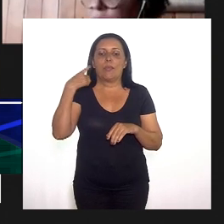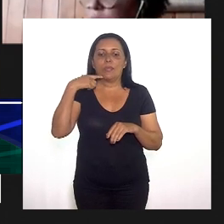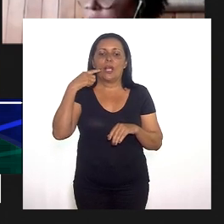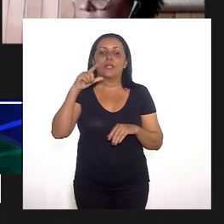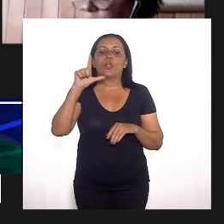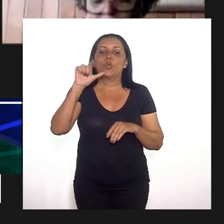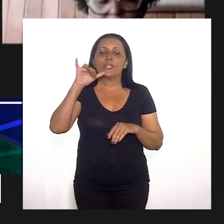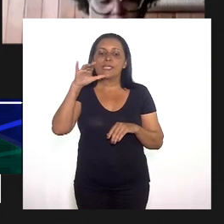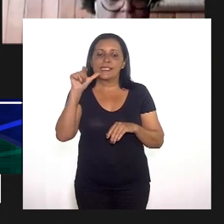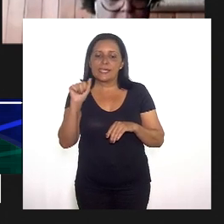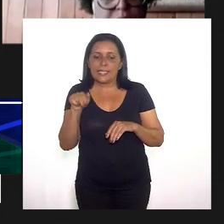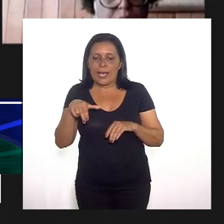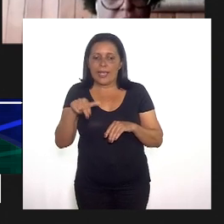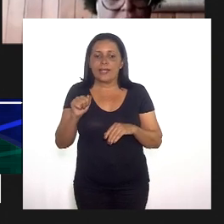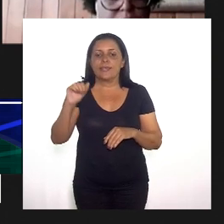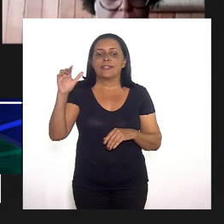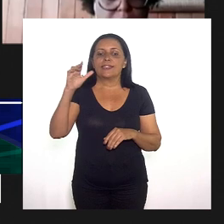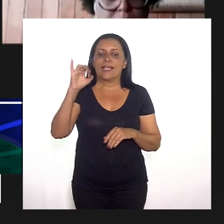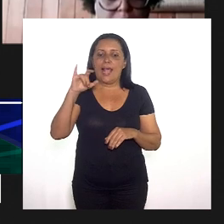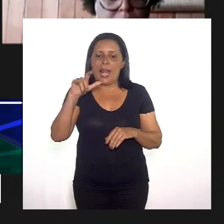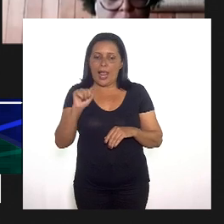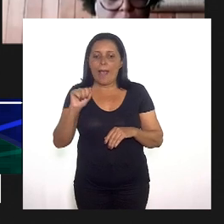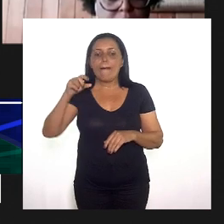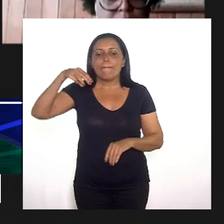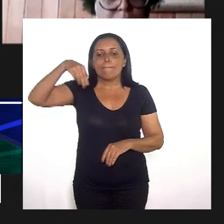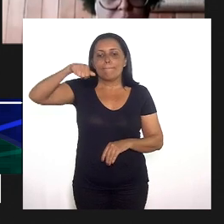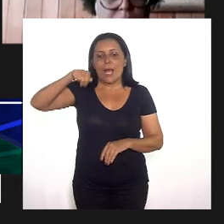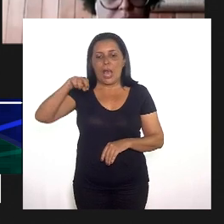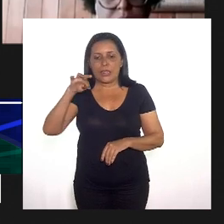Jordão, Mink, Marta Rocha.